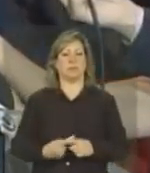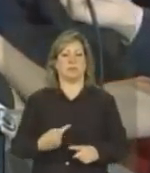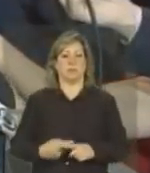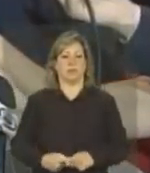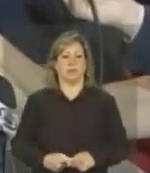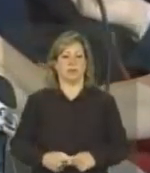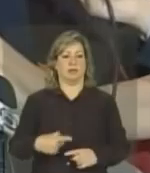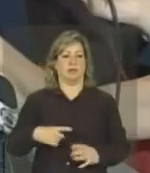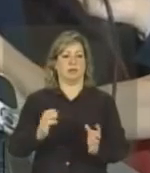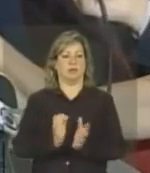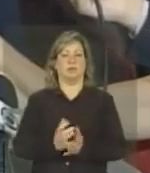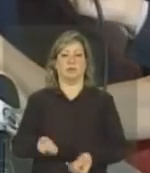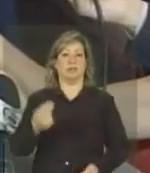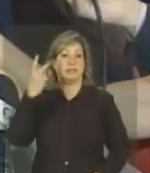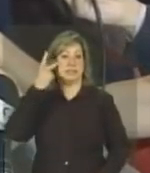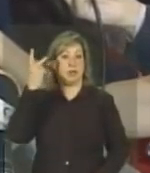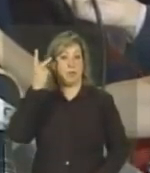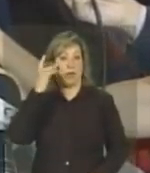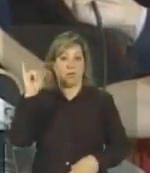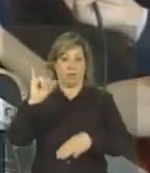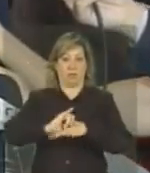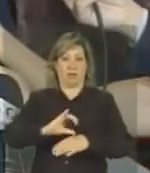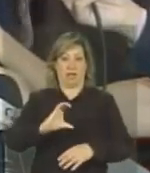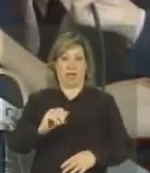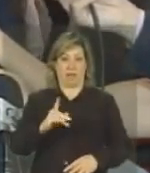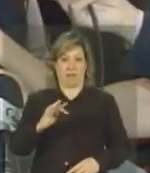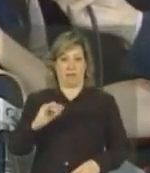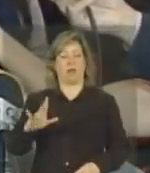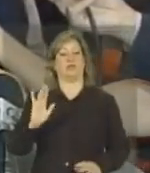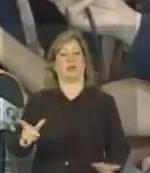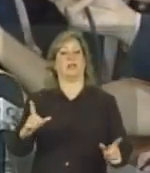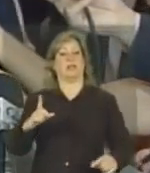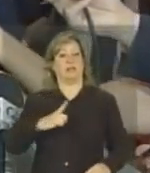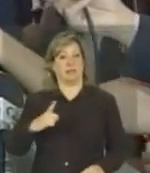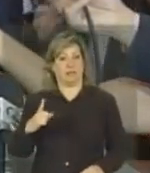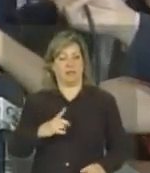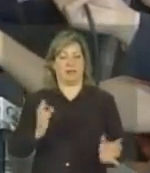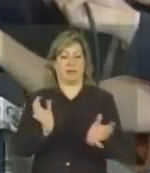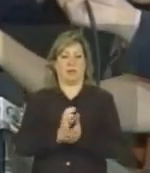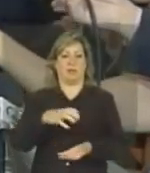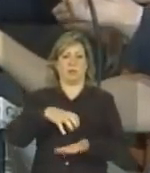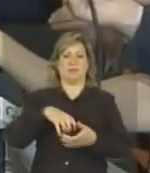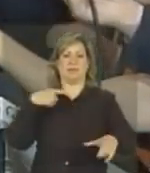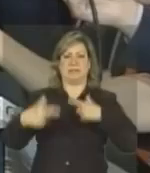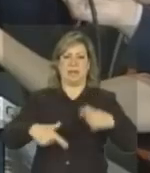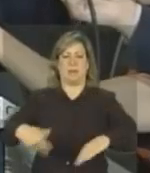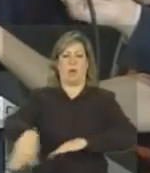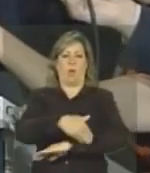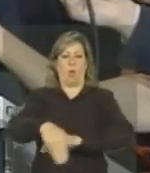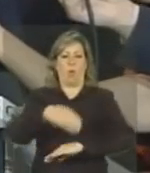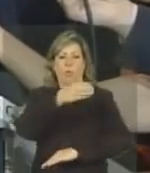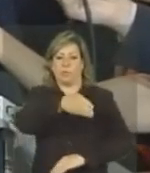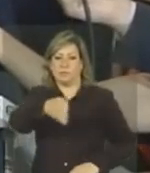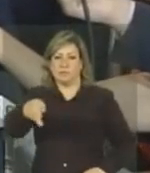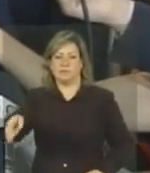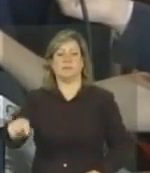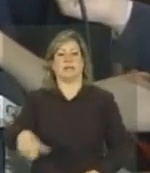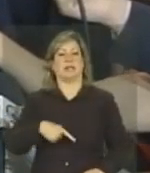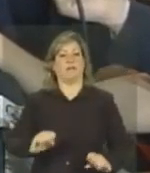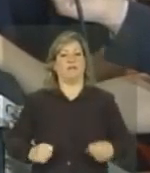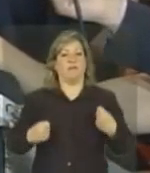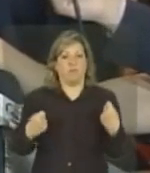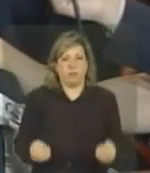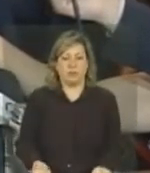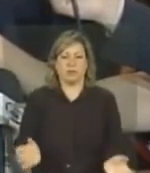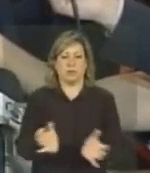modalidades diferentes, por exemplo, em São Paulo, capital, já tem equipes de saúde da família que atuam na rua, então o consultório na rua vem reforçar o